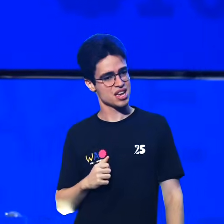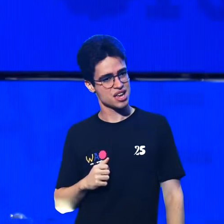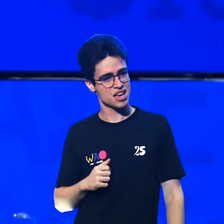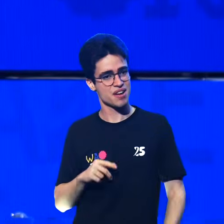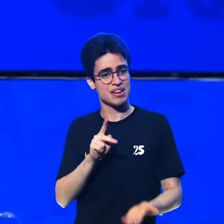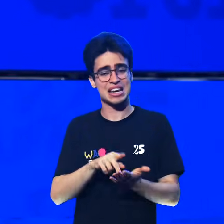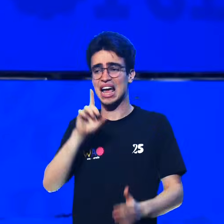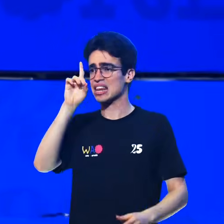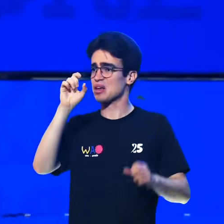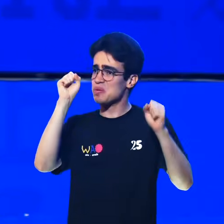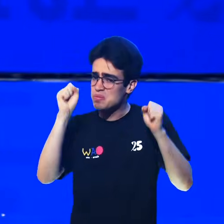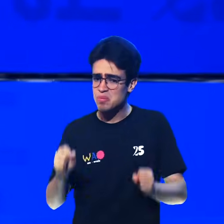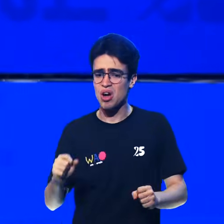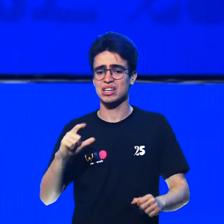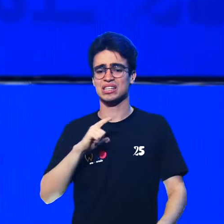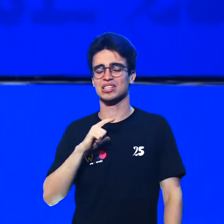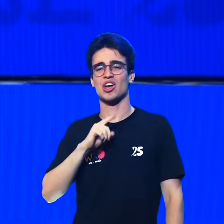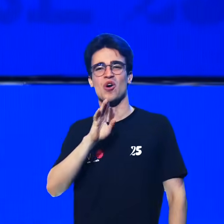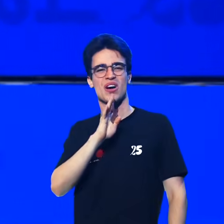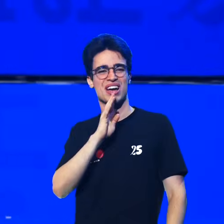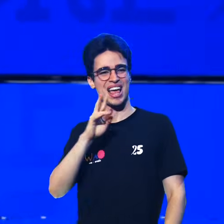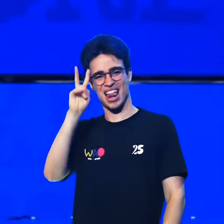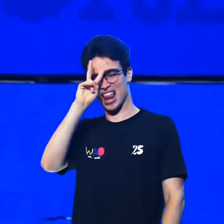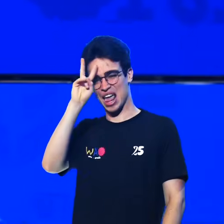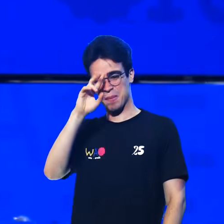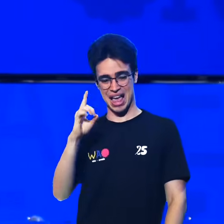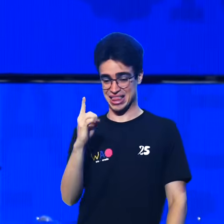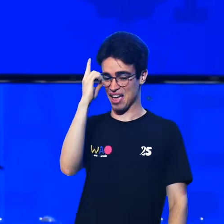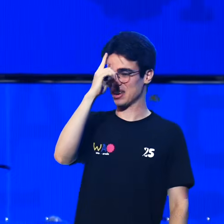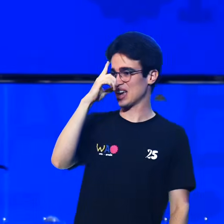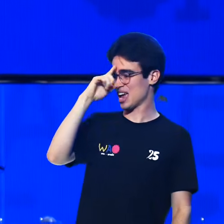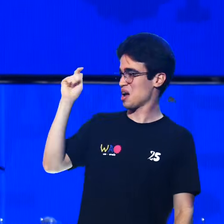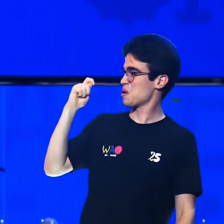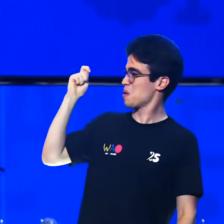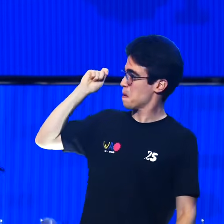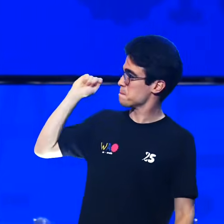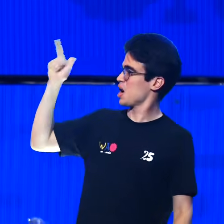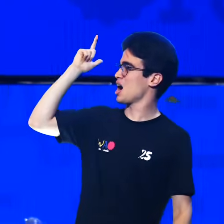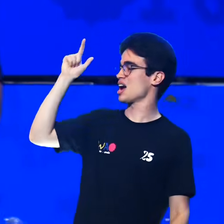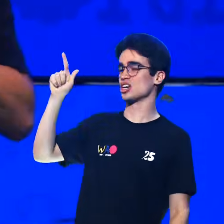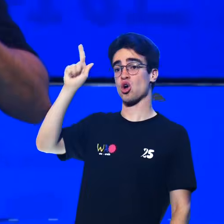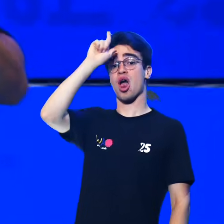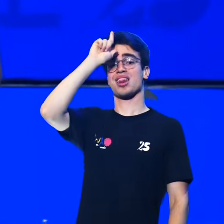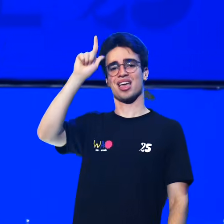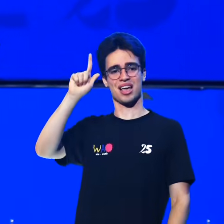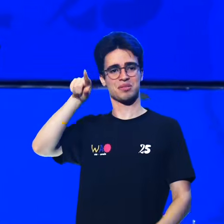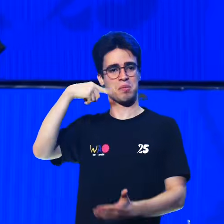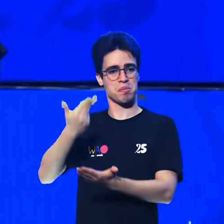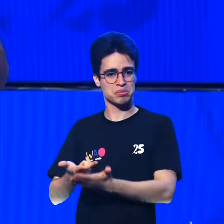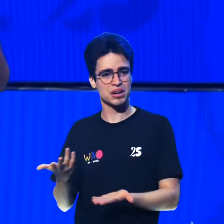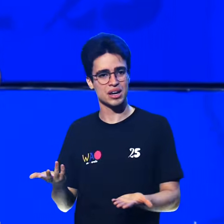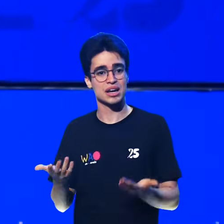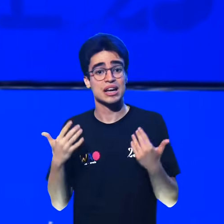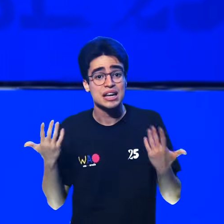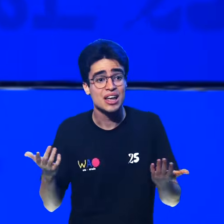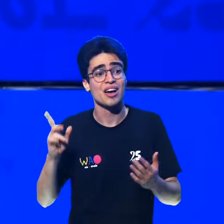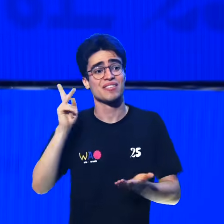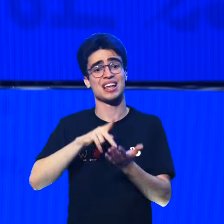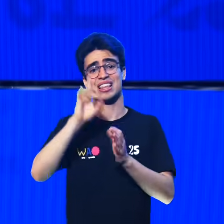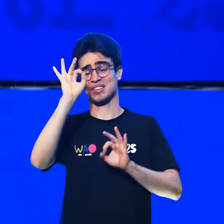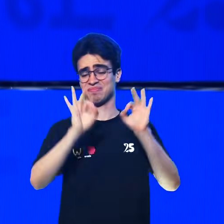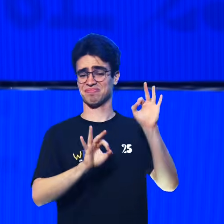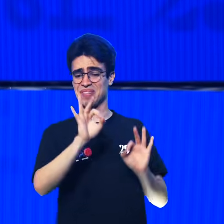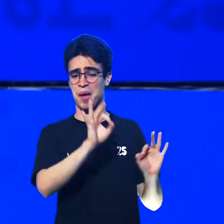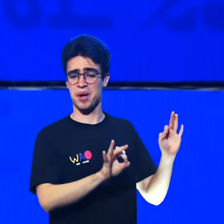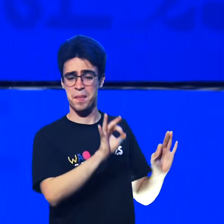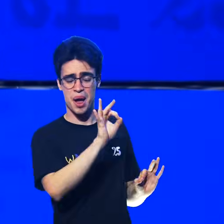uma pedra e derrubar um gigante, colocar alguém no lugar que ele tem. Eu poderia falar sobre muitas vezes em que